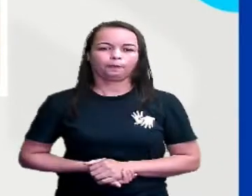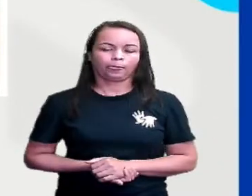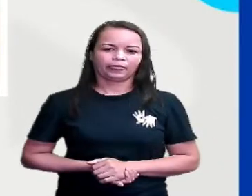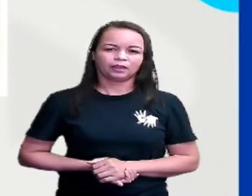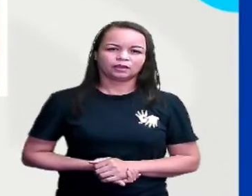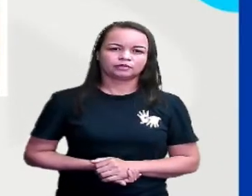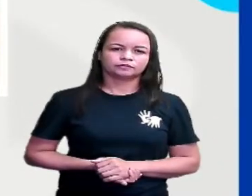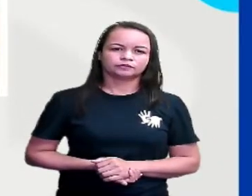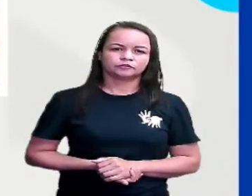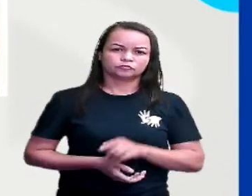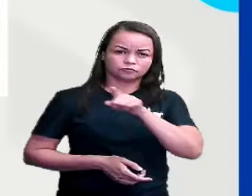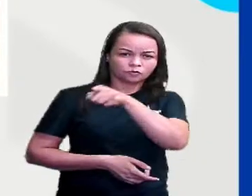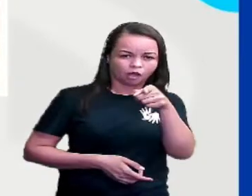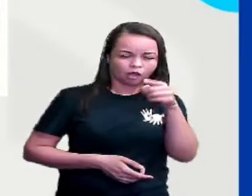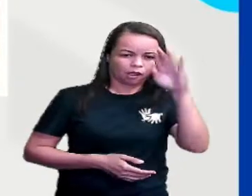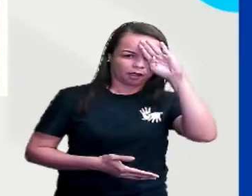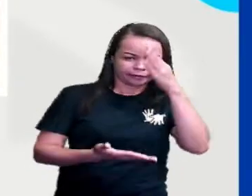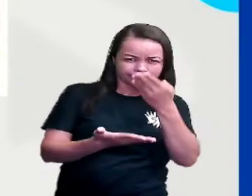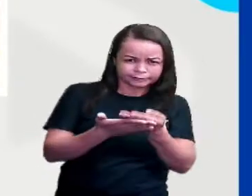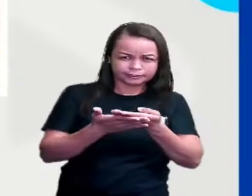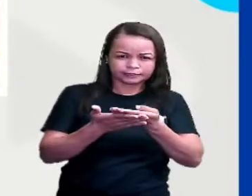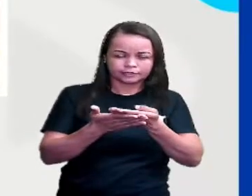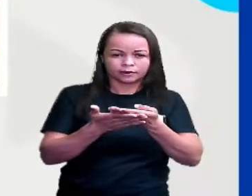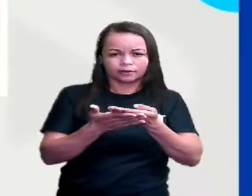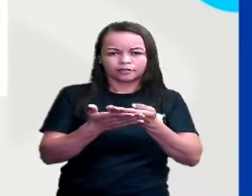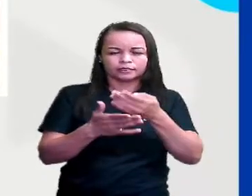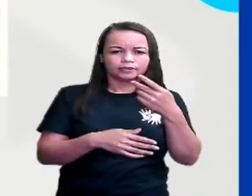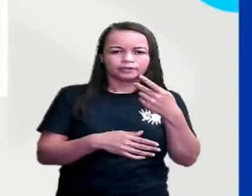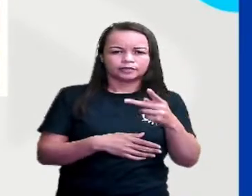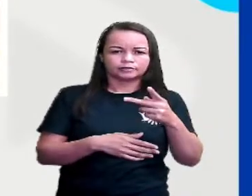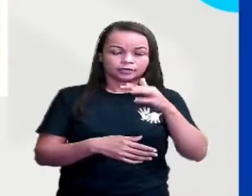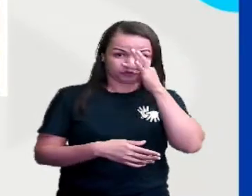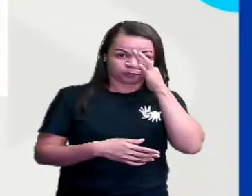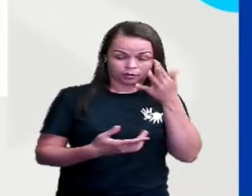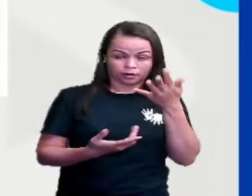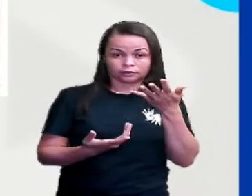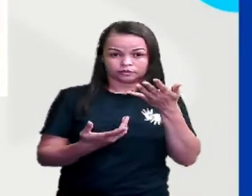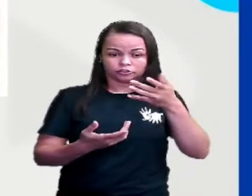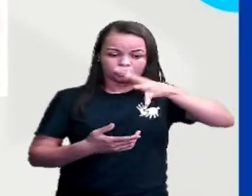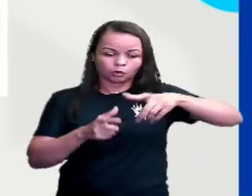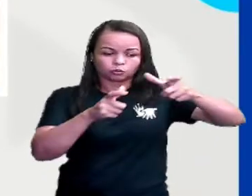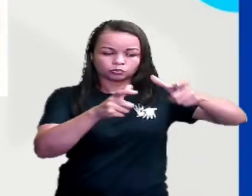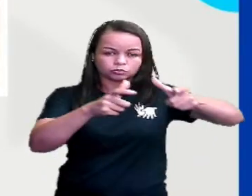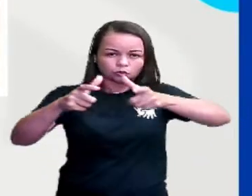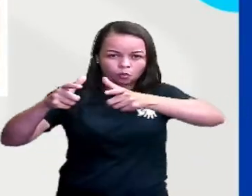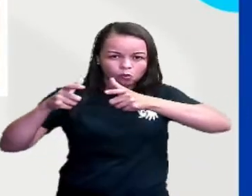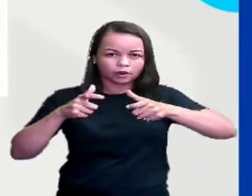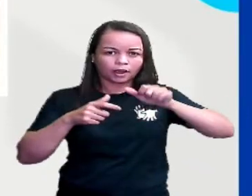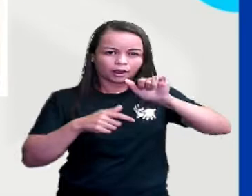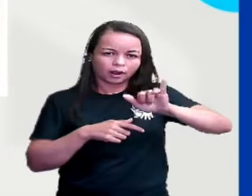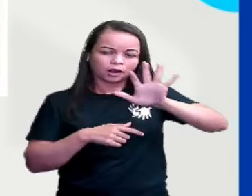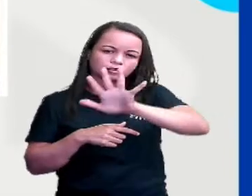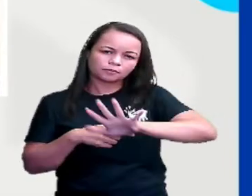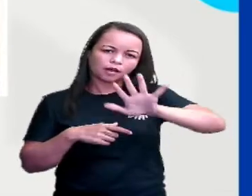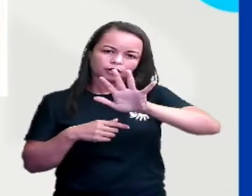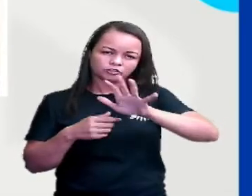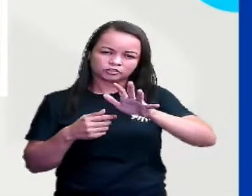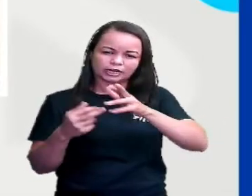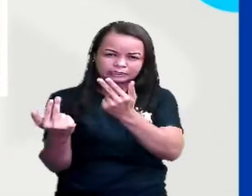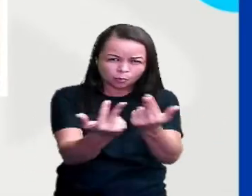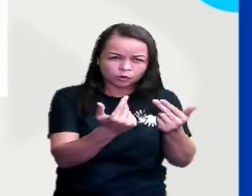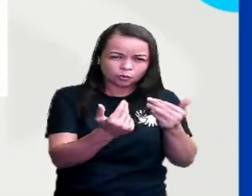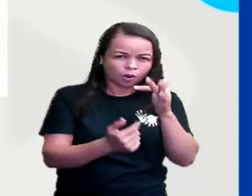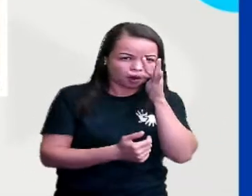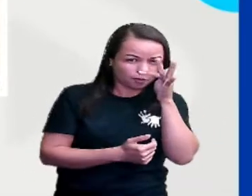acreditam que as plantas que estão nesses ambientes, que estão aí na tela da sua TV, elas são iguais? Vamos